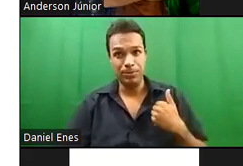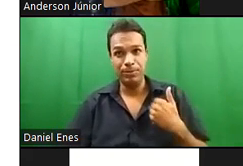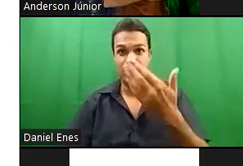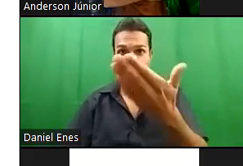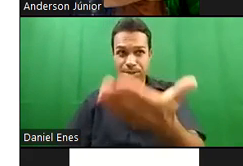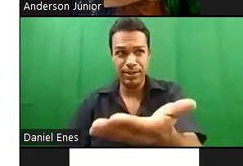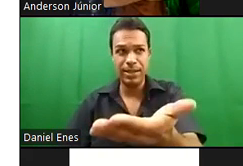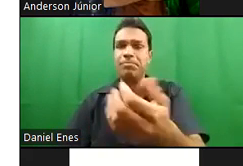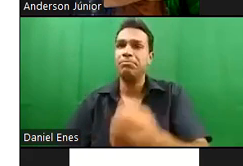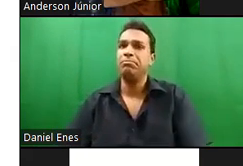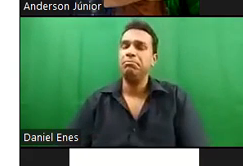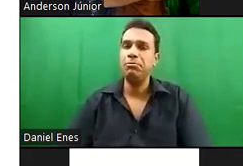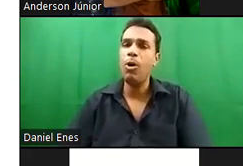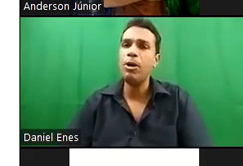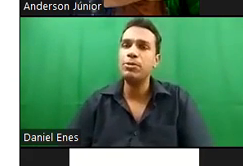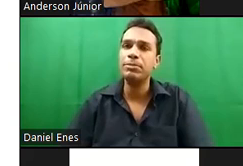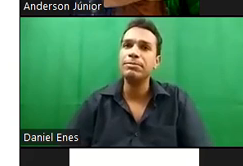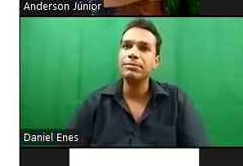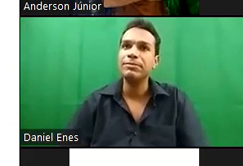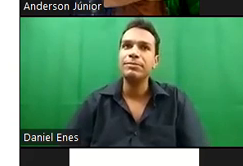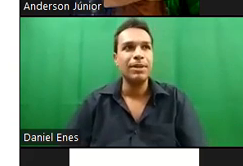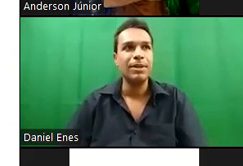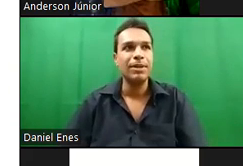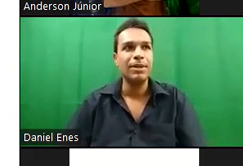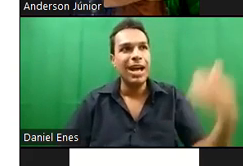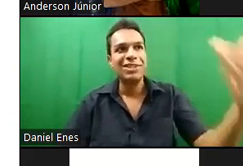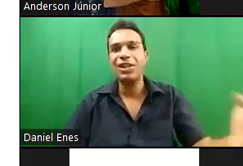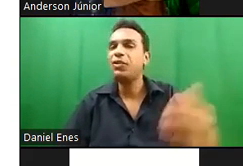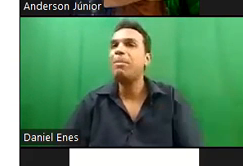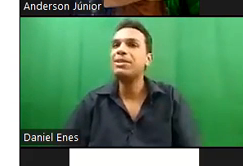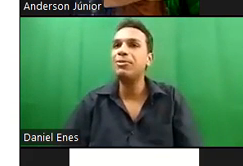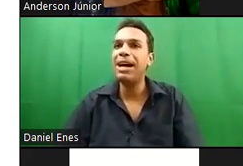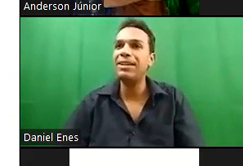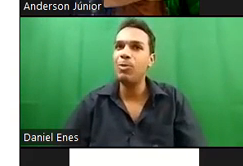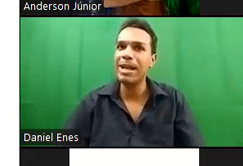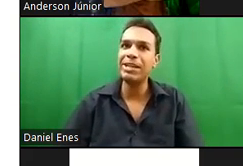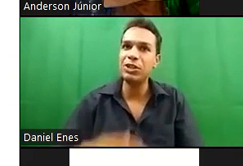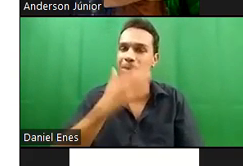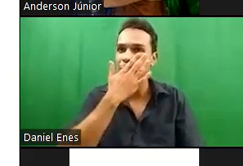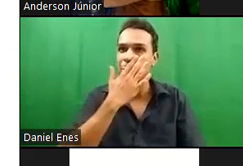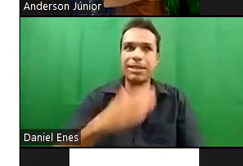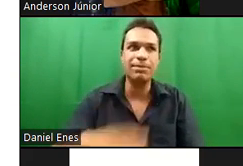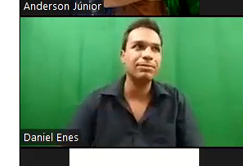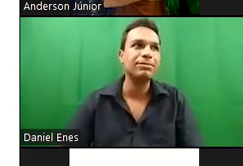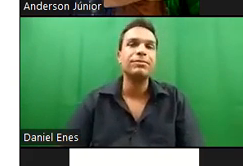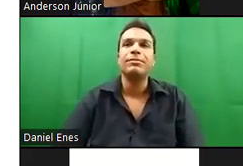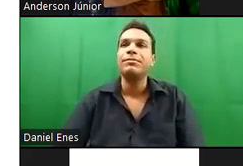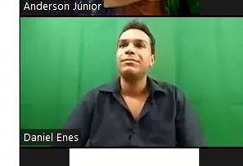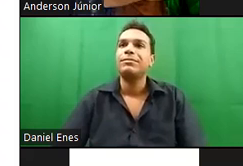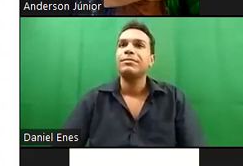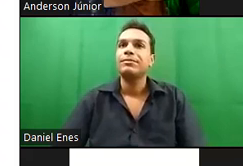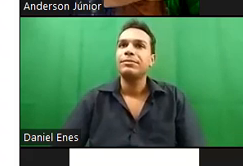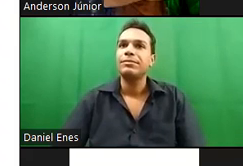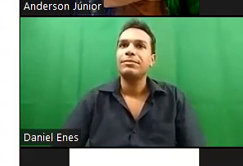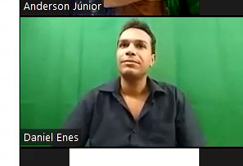eu de você gosto. As três formas são válidas. Qual é a que a gente mais usa?